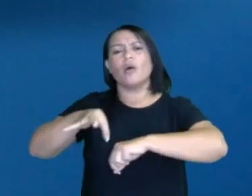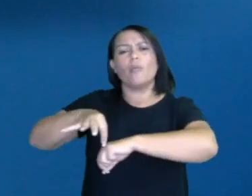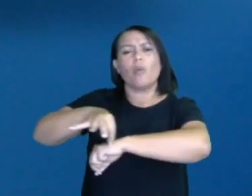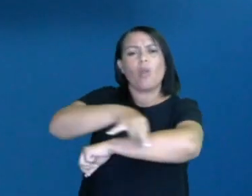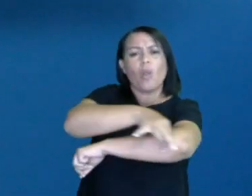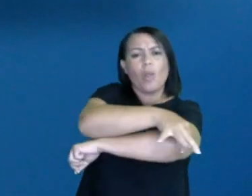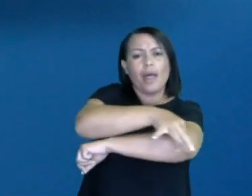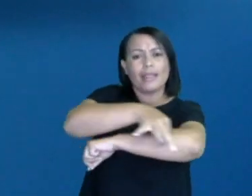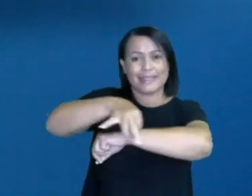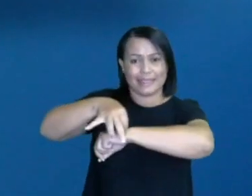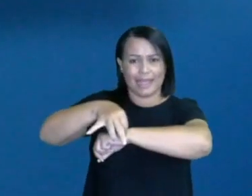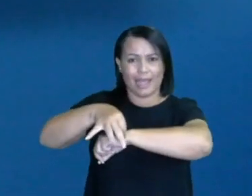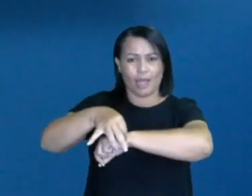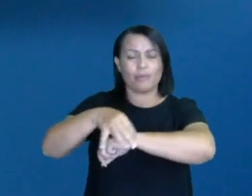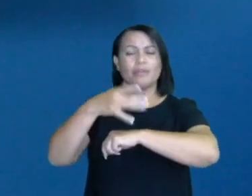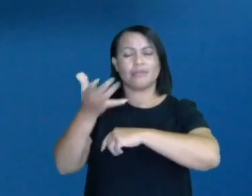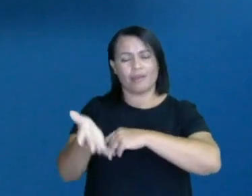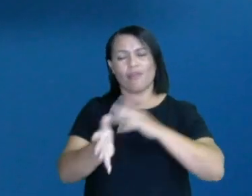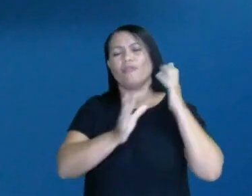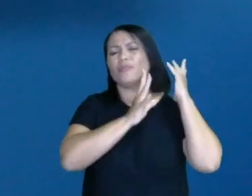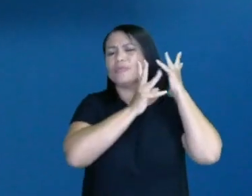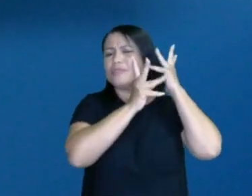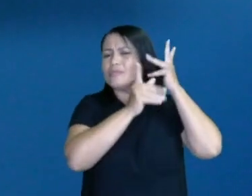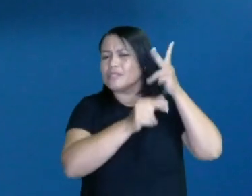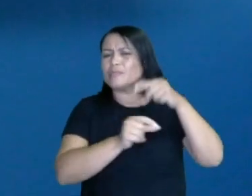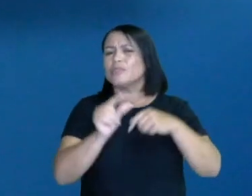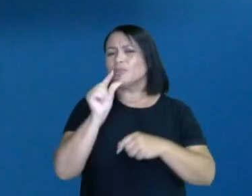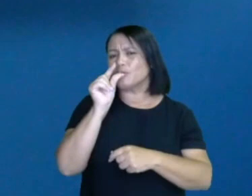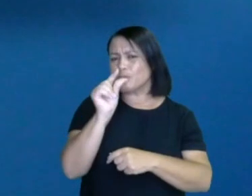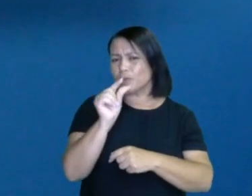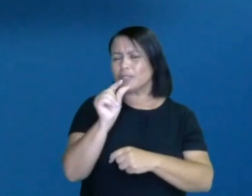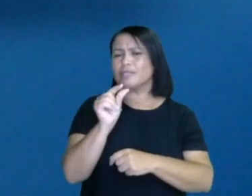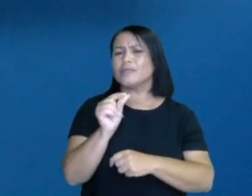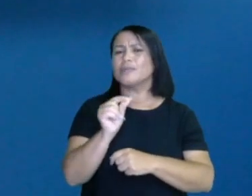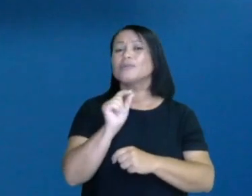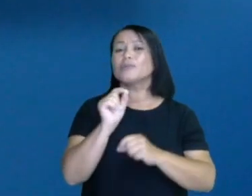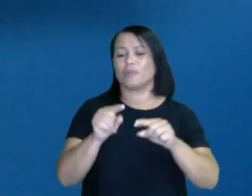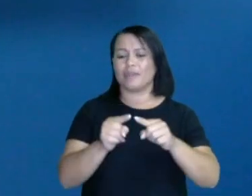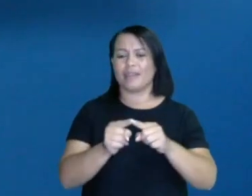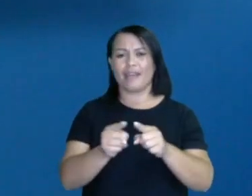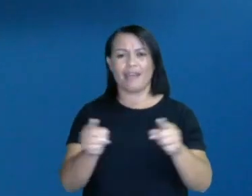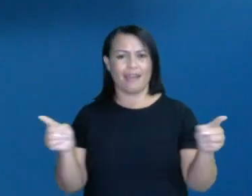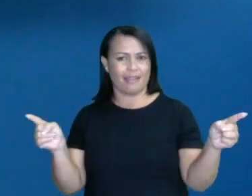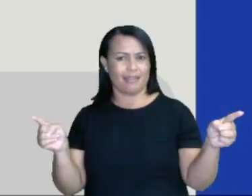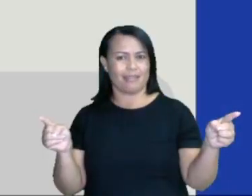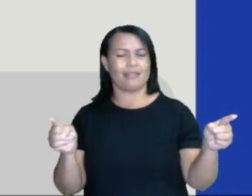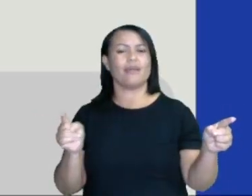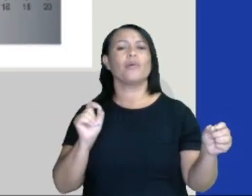a gente vai revisar mais um pouquinho sobre a reta numérica.